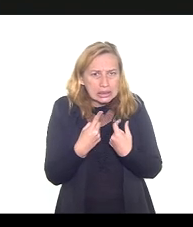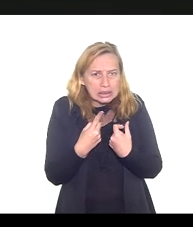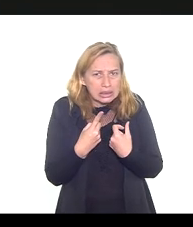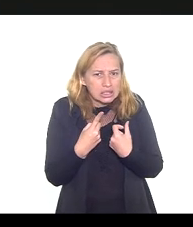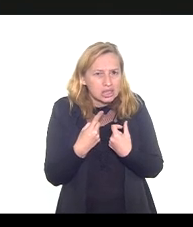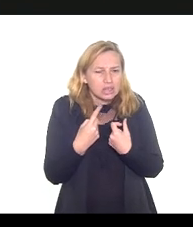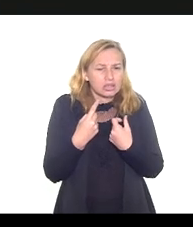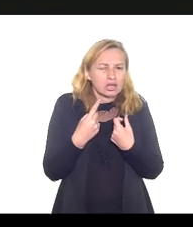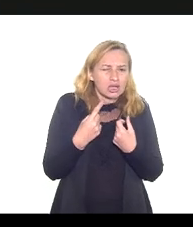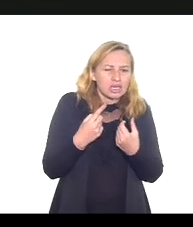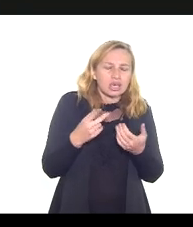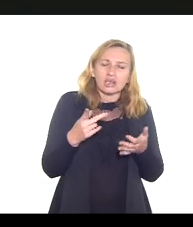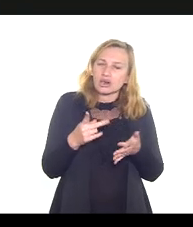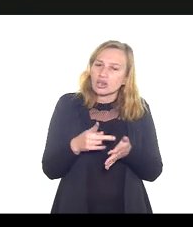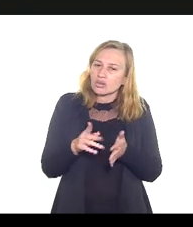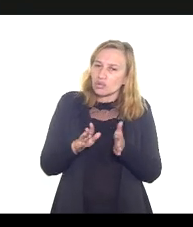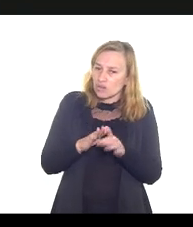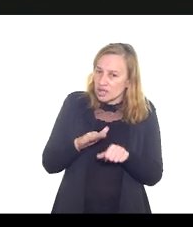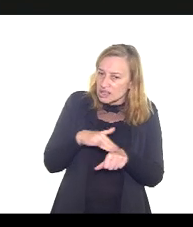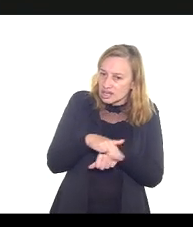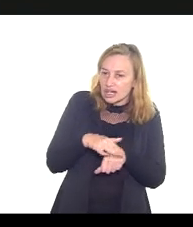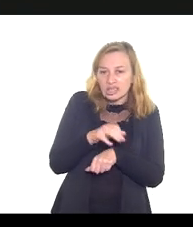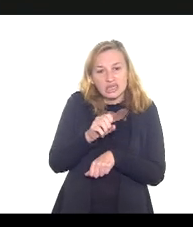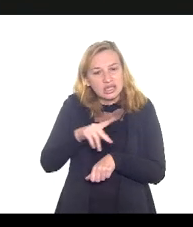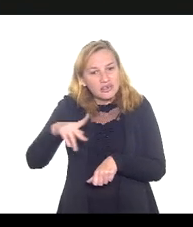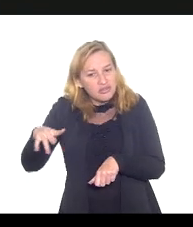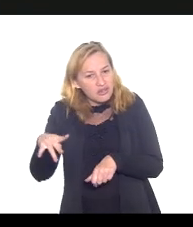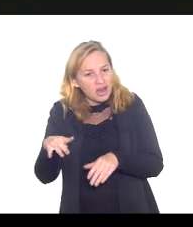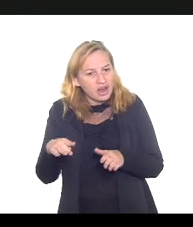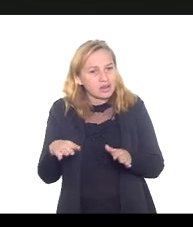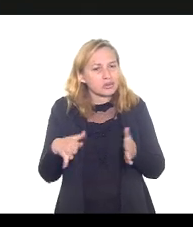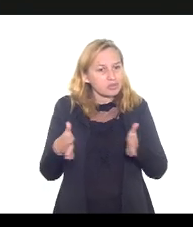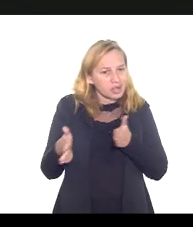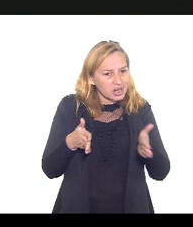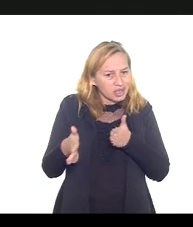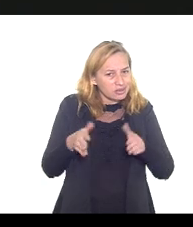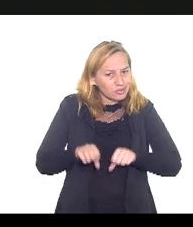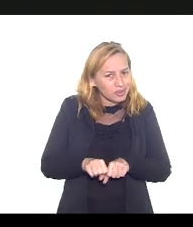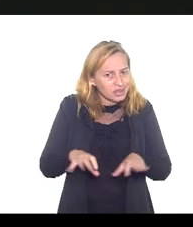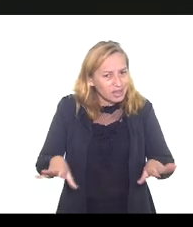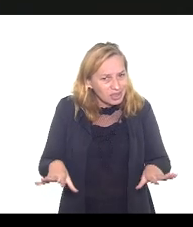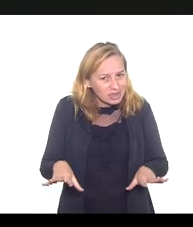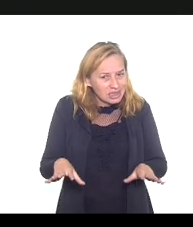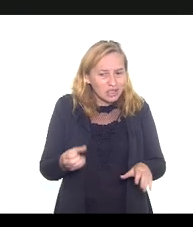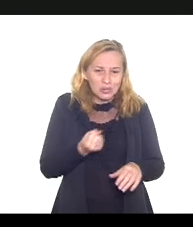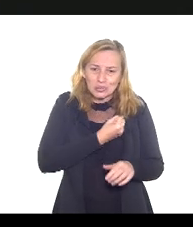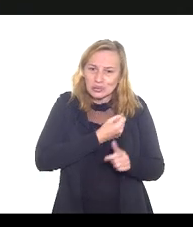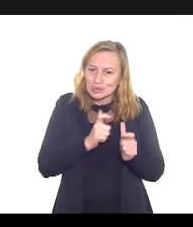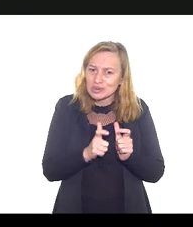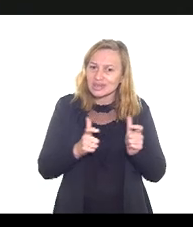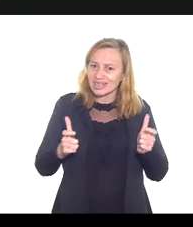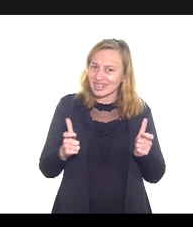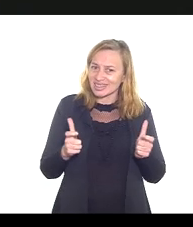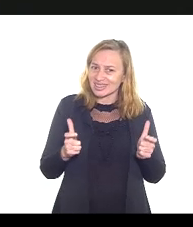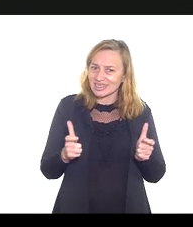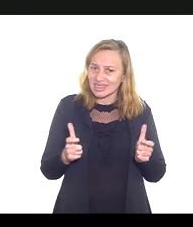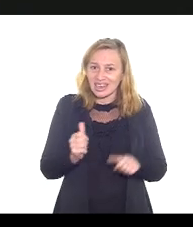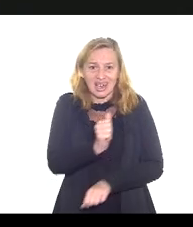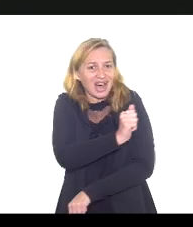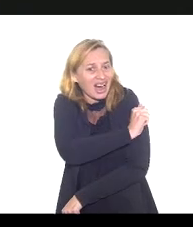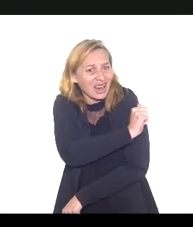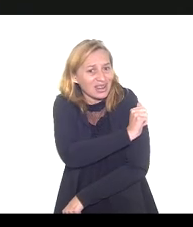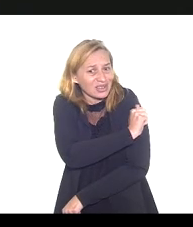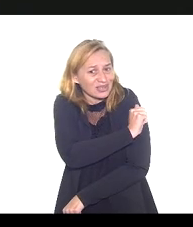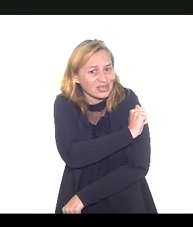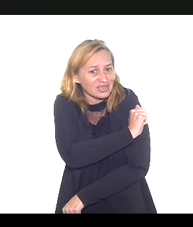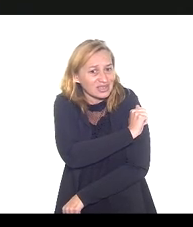vendo a realidade do CEPAR, em que nós estamos em plena pandemia e que a maioria dos alunos,